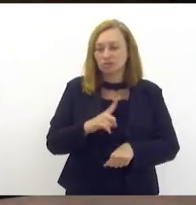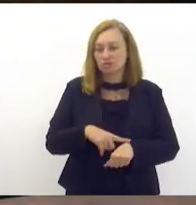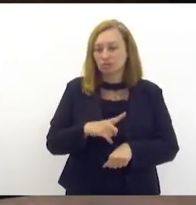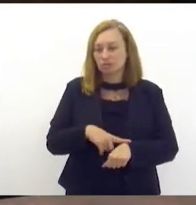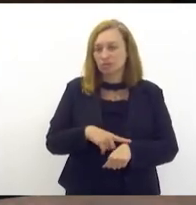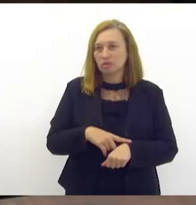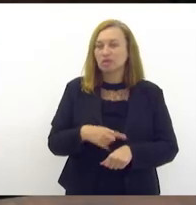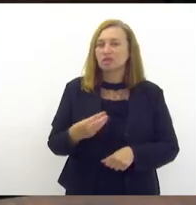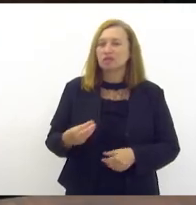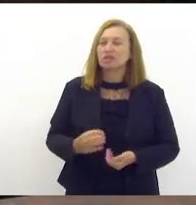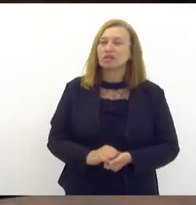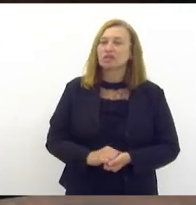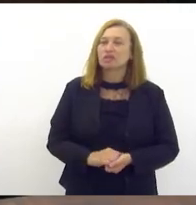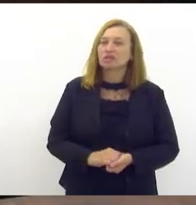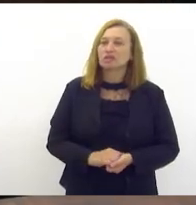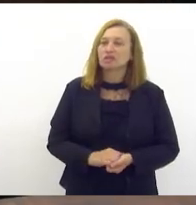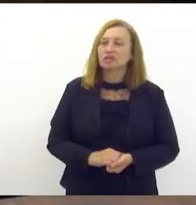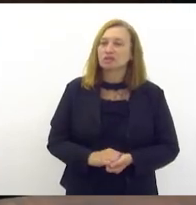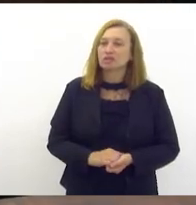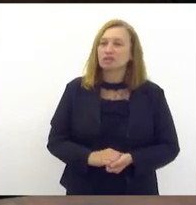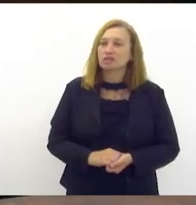que passamos por esta